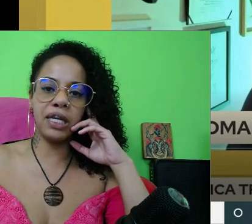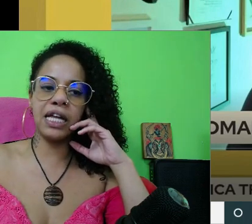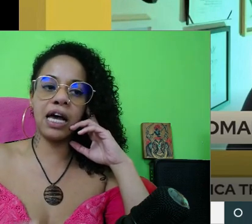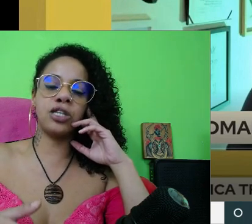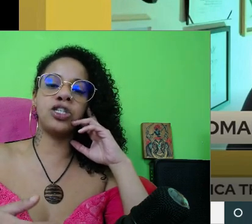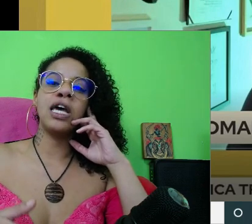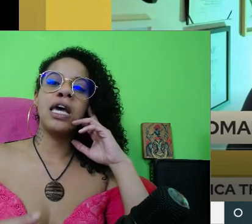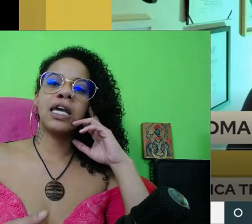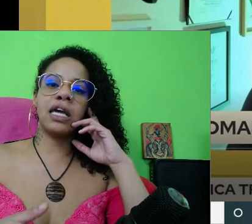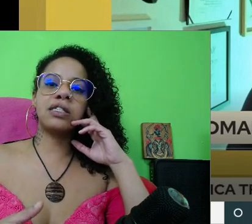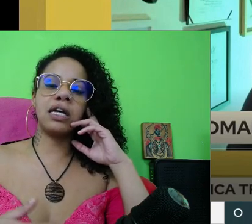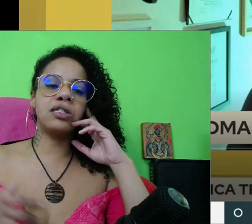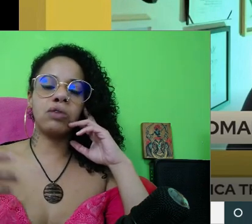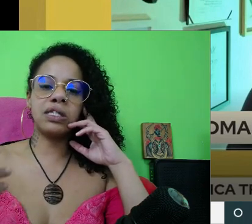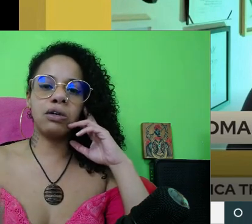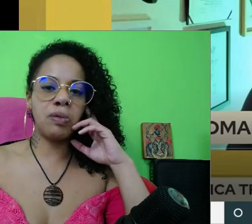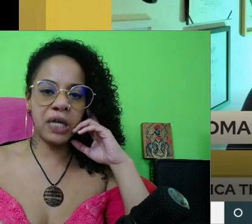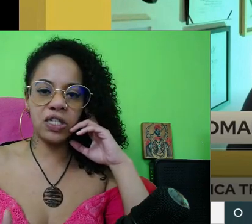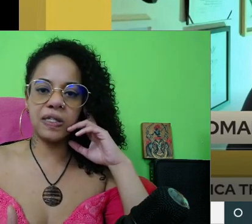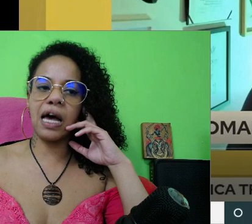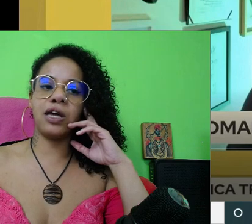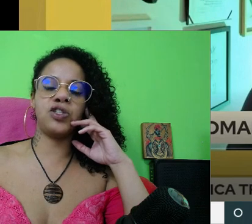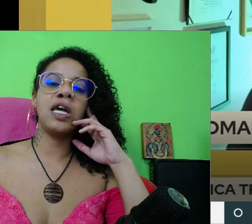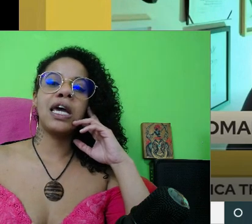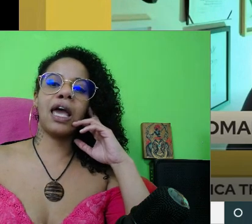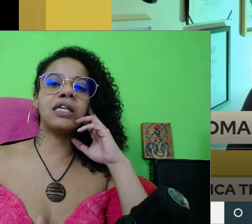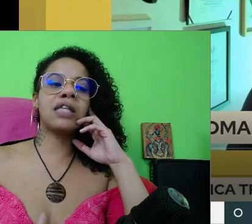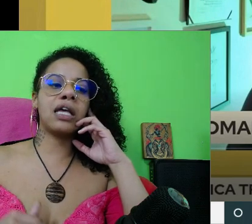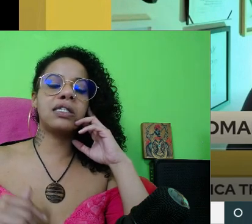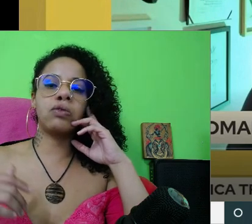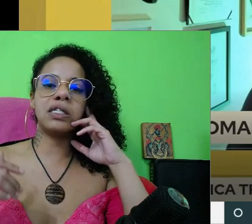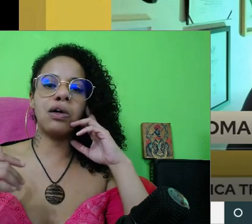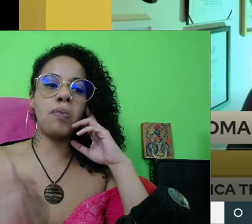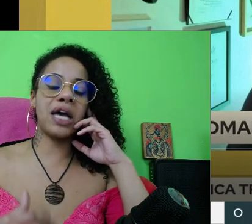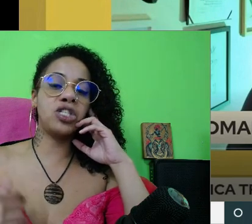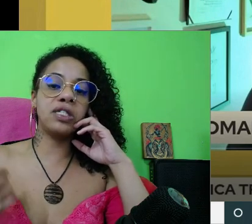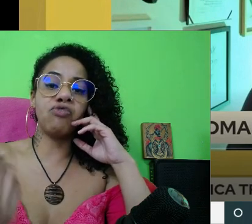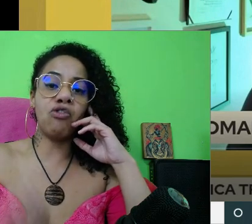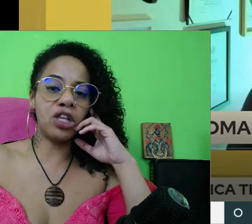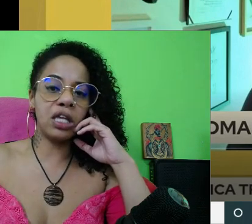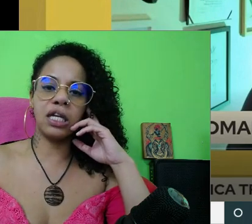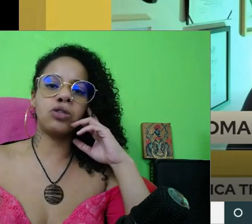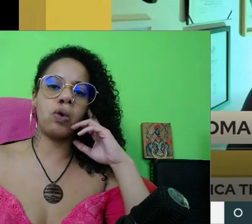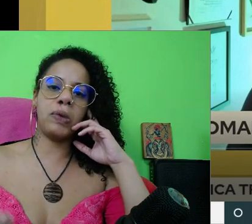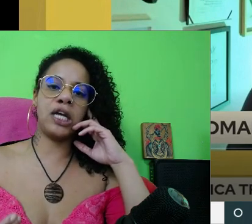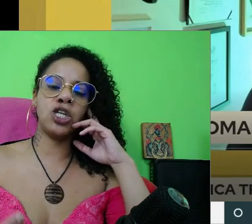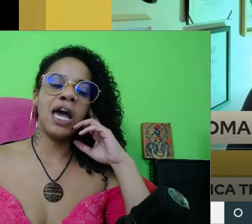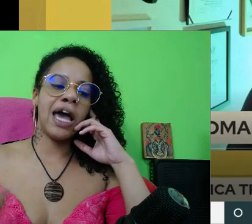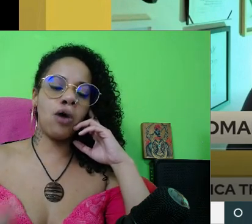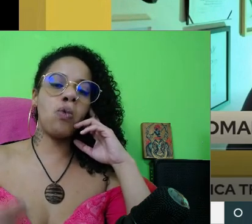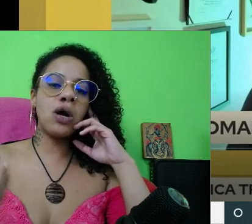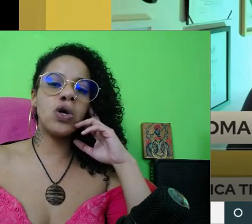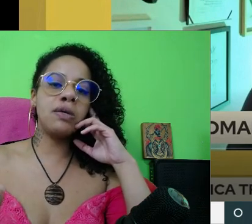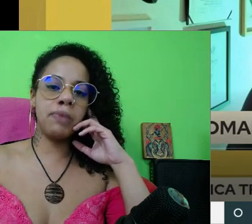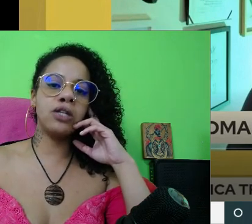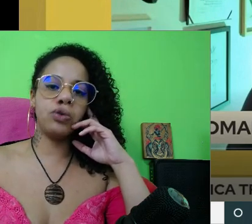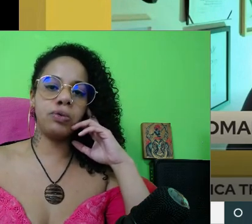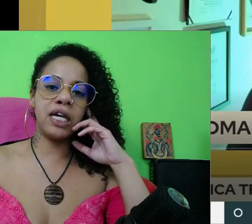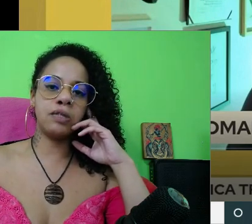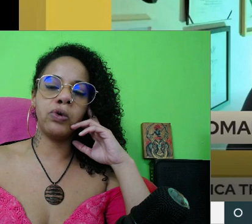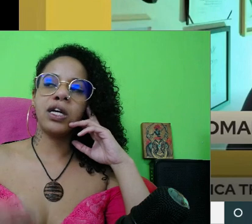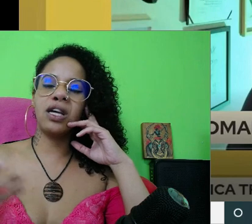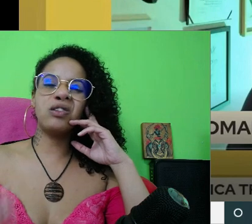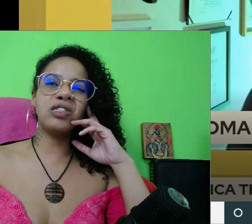de vulnerabilidade quem está em situação de aprendizagem quem está em situação mais desenvolvida intelectualmente é um